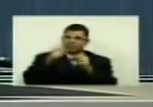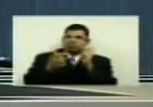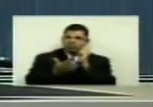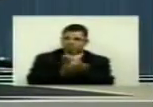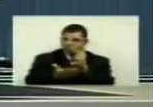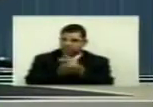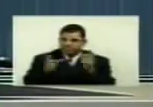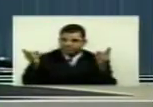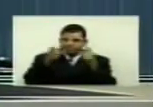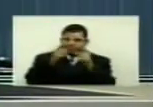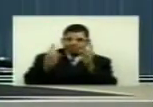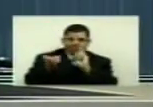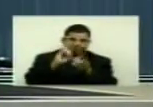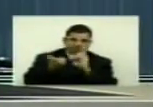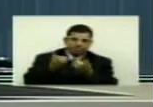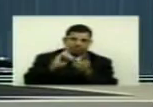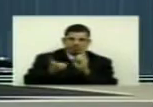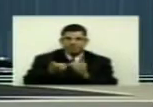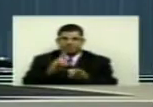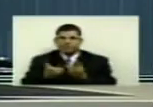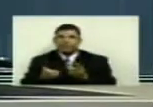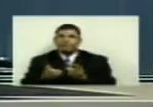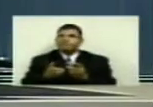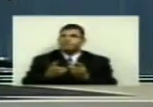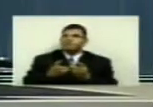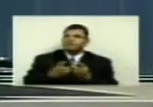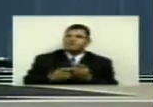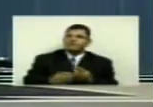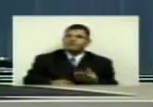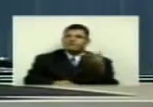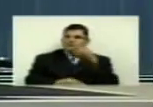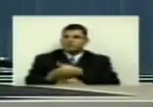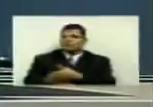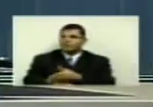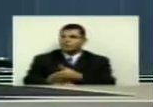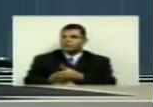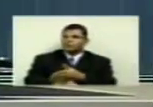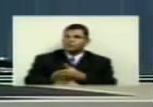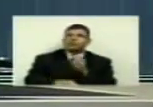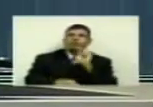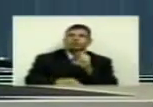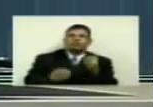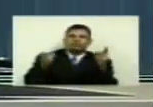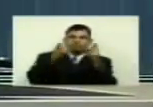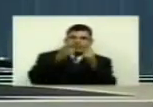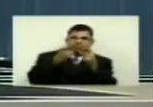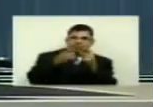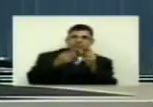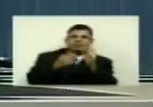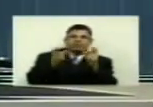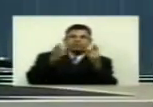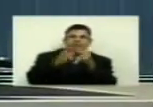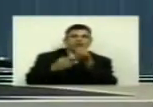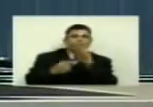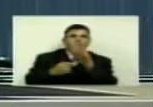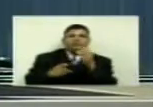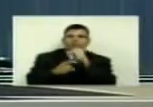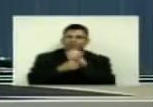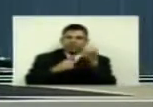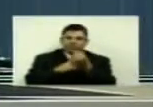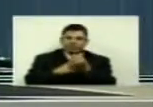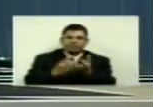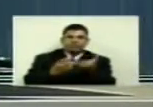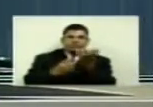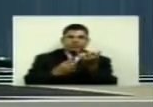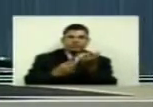sem minimizar o debate e sem partir para o que é pequeno, para o que é menor. O que a